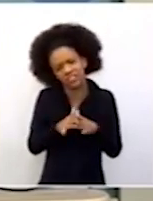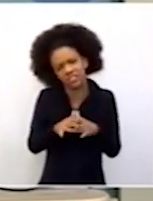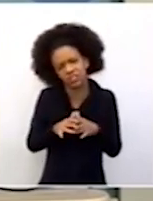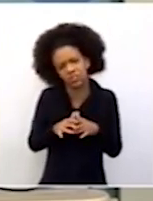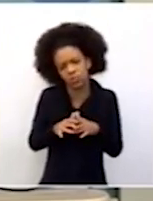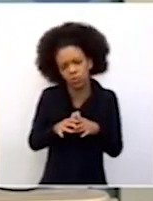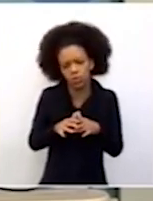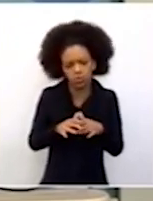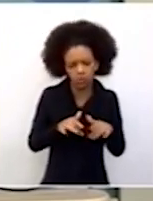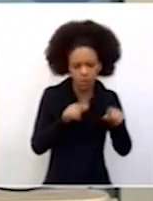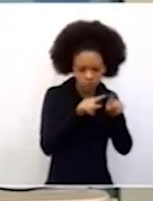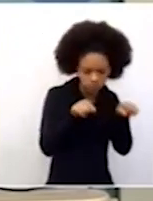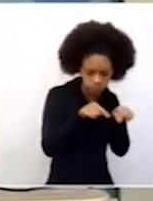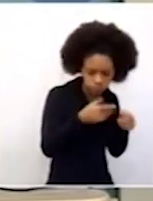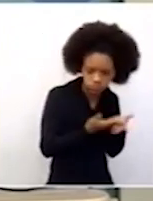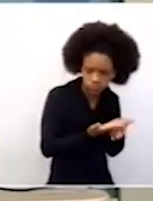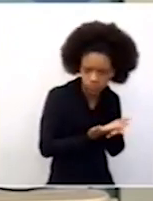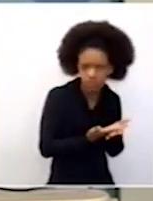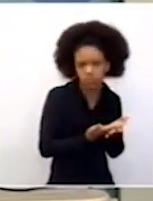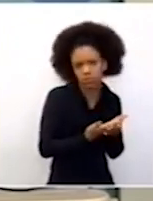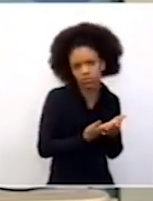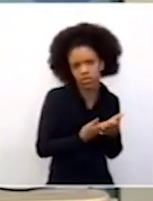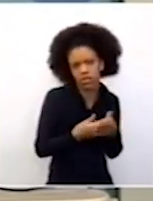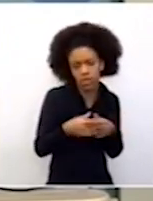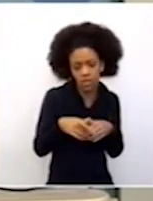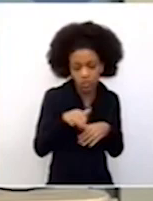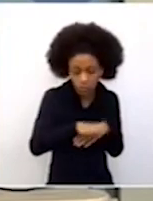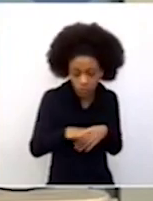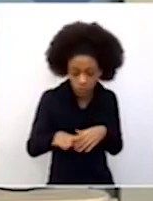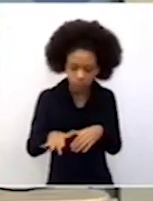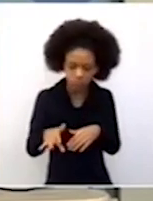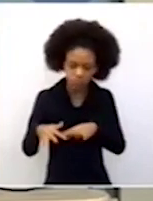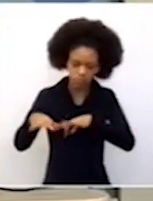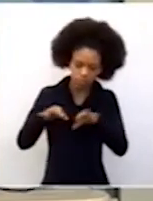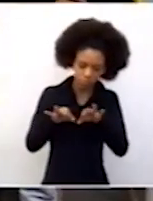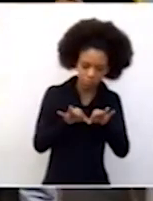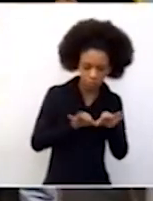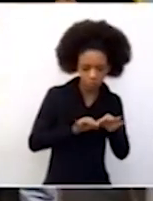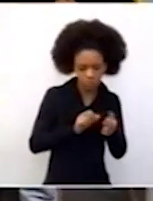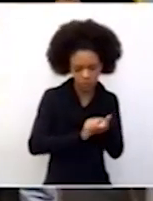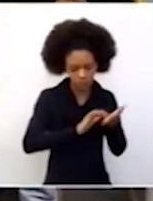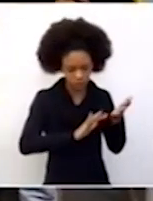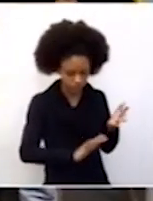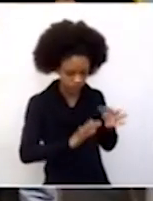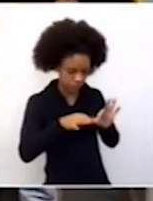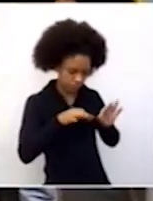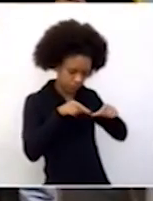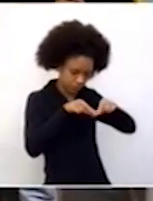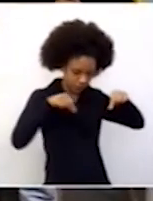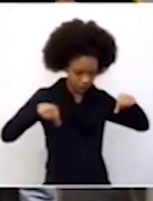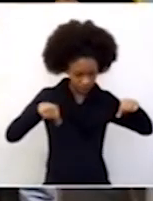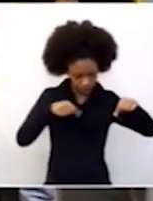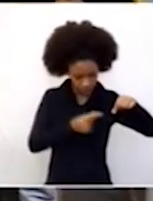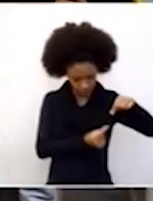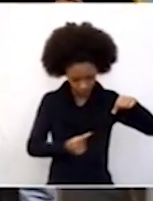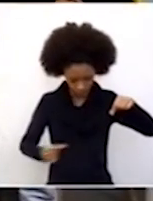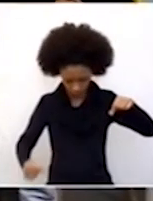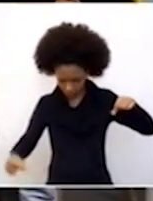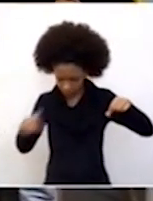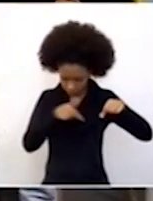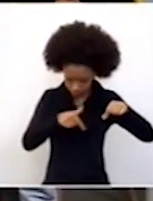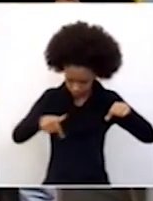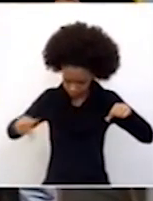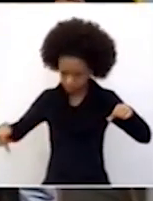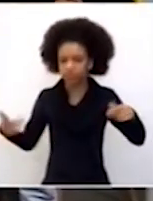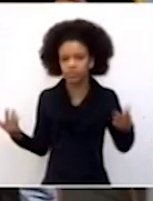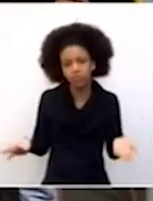onde os alunos colocam as suas atividades e assim vão destacando, né, aquelas atividades matemáticas, as atividades, brincadeiras, as formas